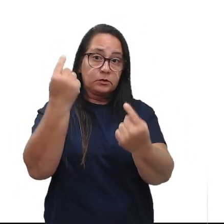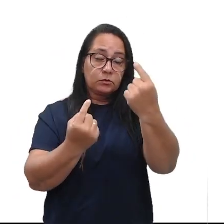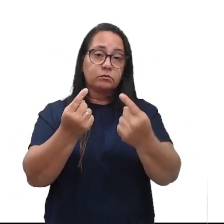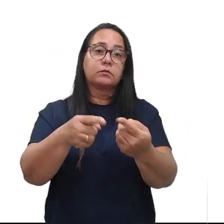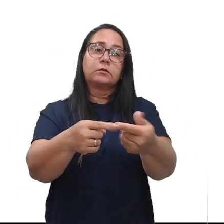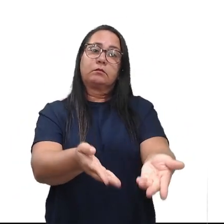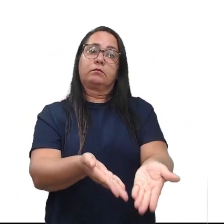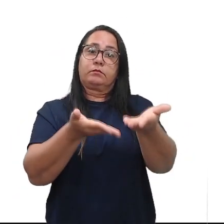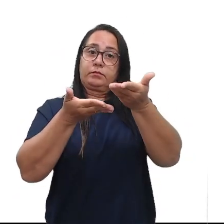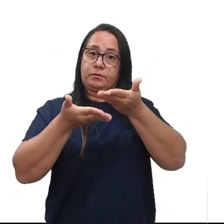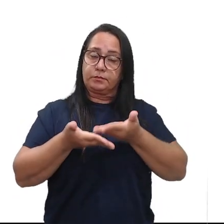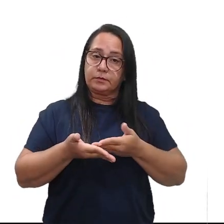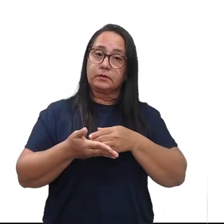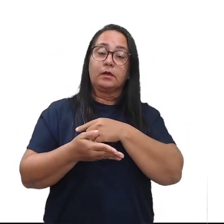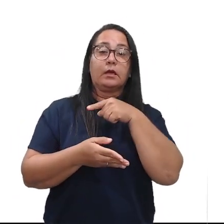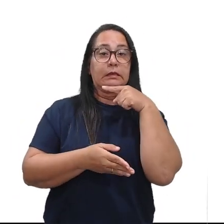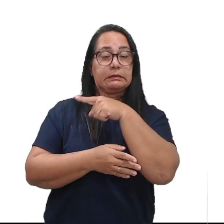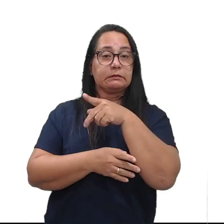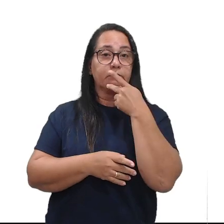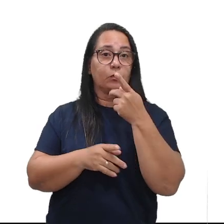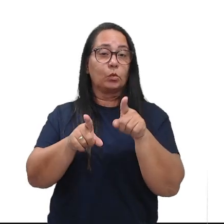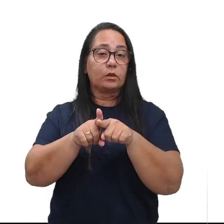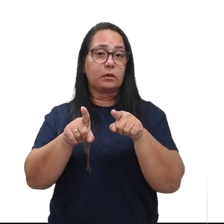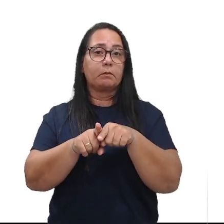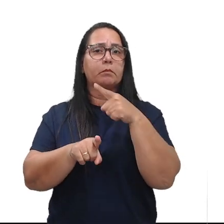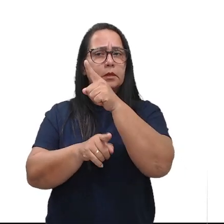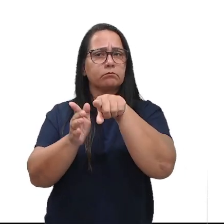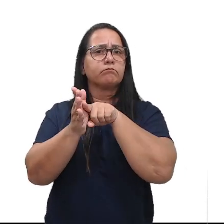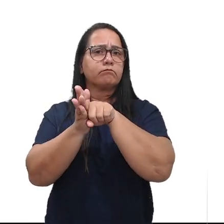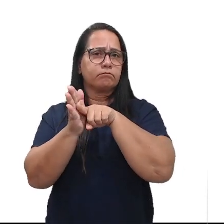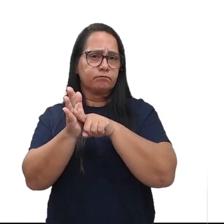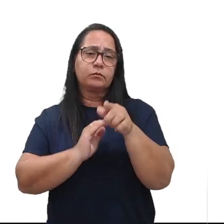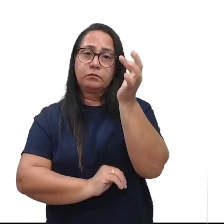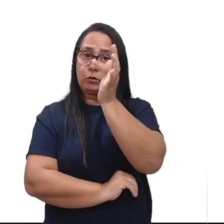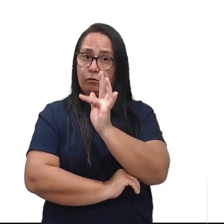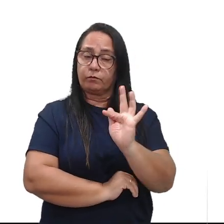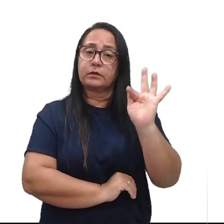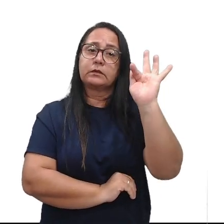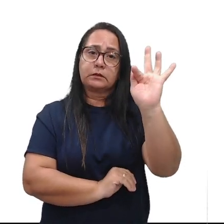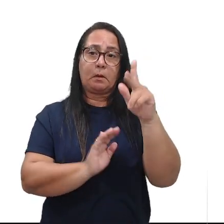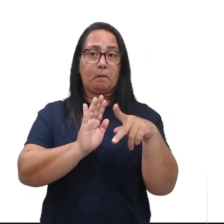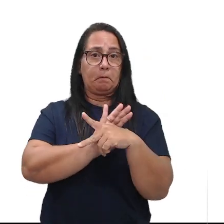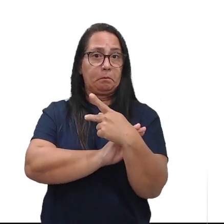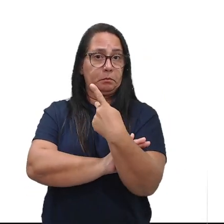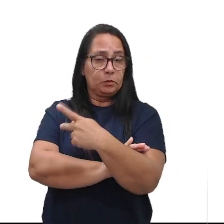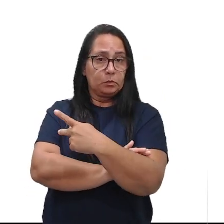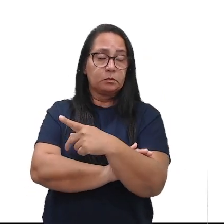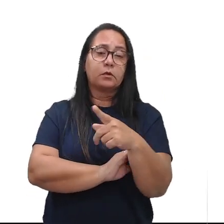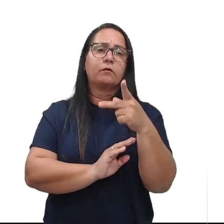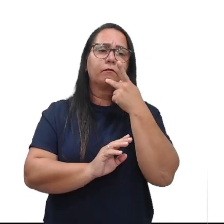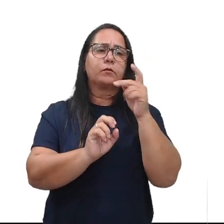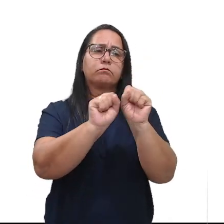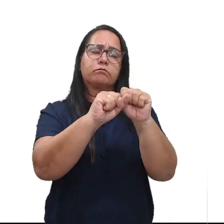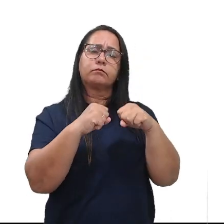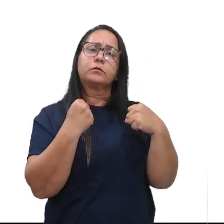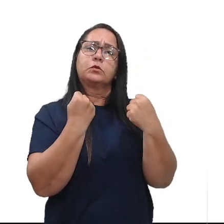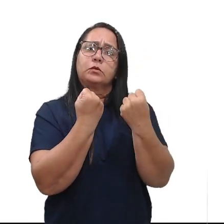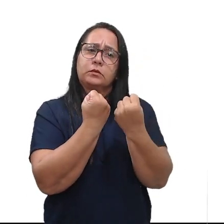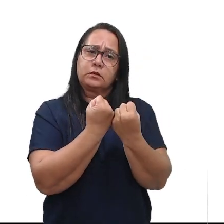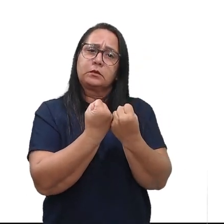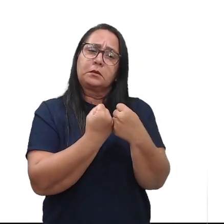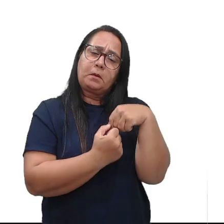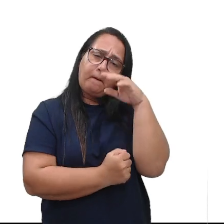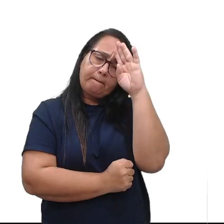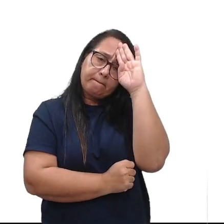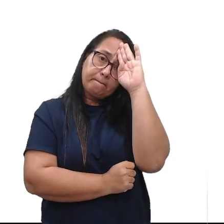convívio. Segundo Foucault, que também era um linguista francês, a sociedade será a promotora